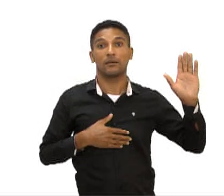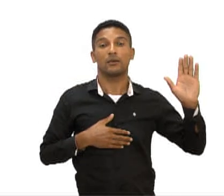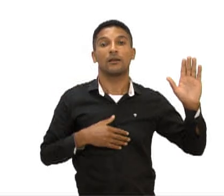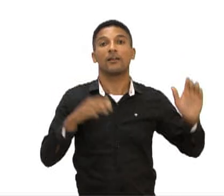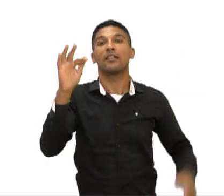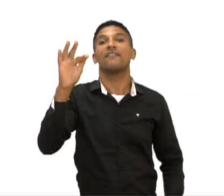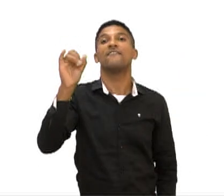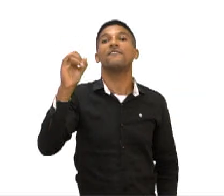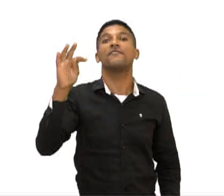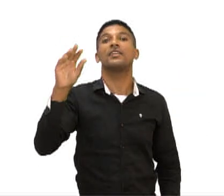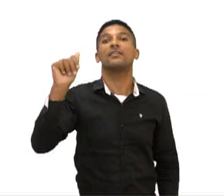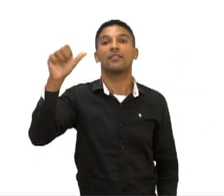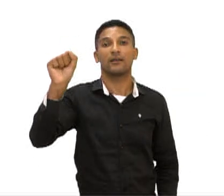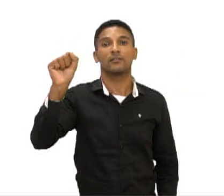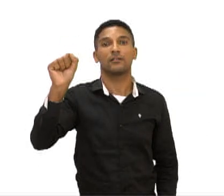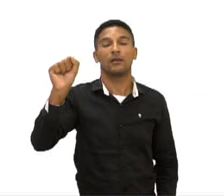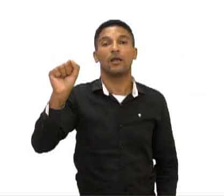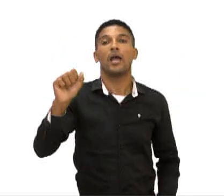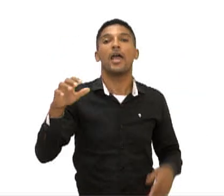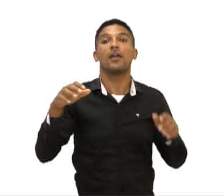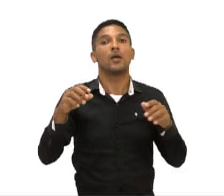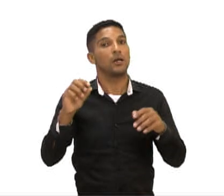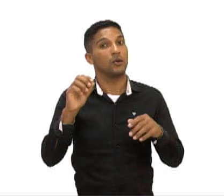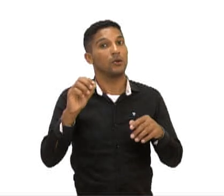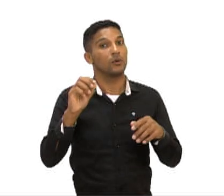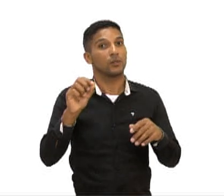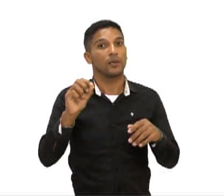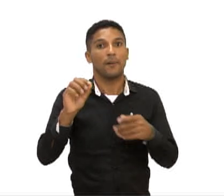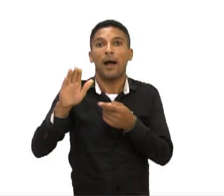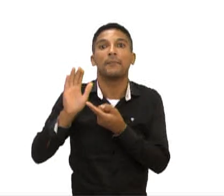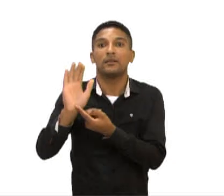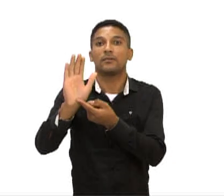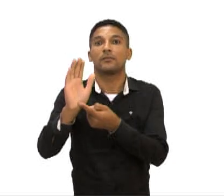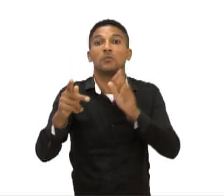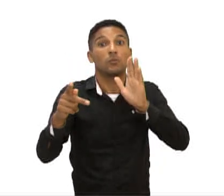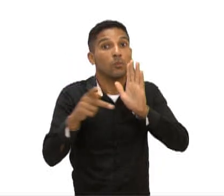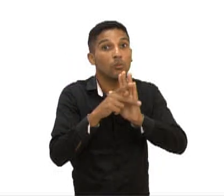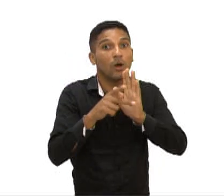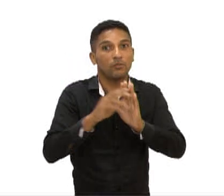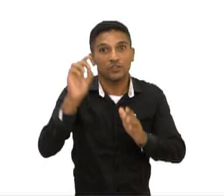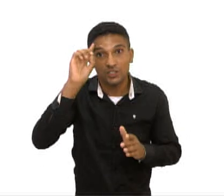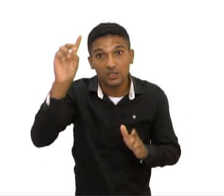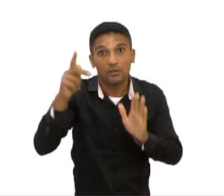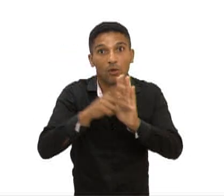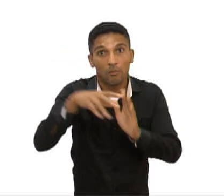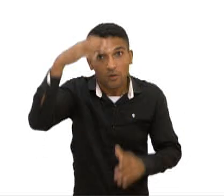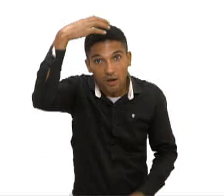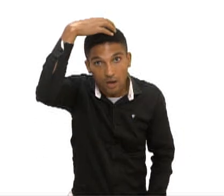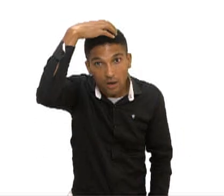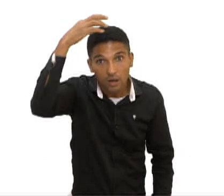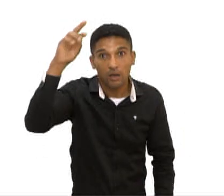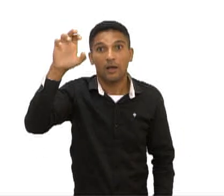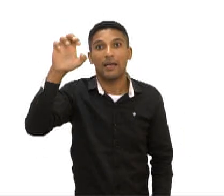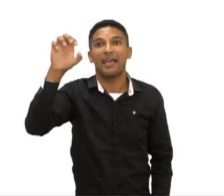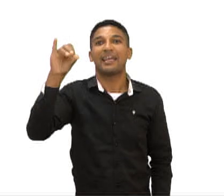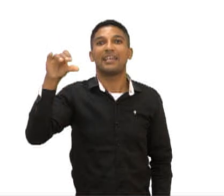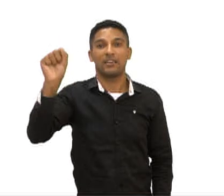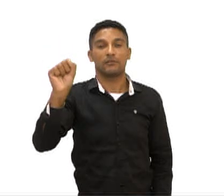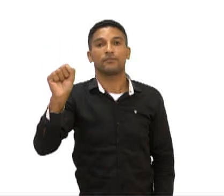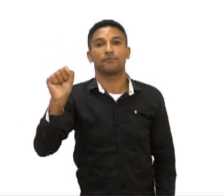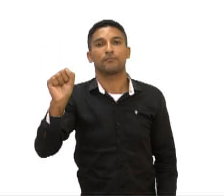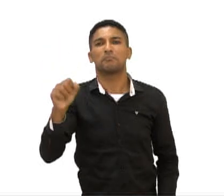de Reis, dia 6 de janeiro. É uma festa cristã que comemora o dia em que os 3 reis